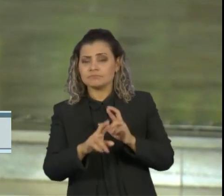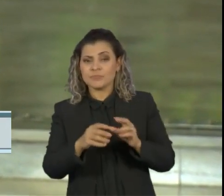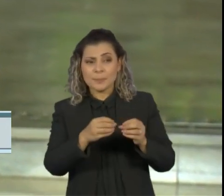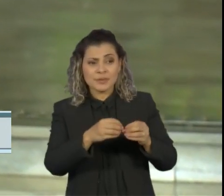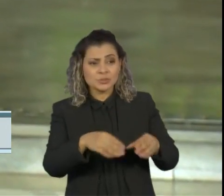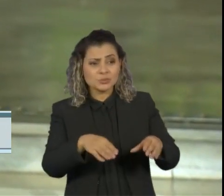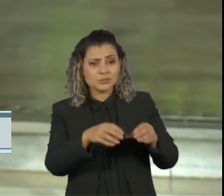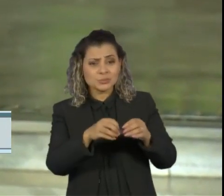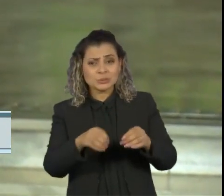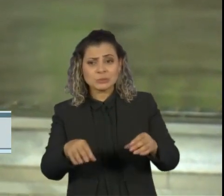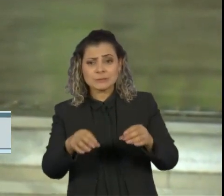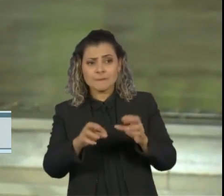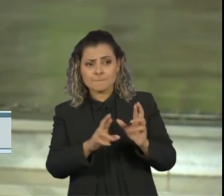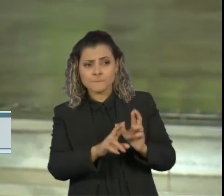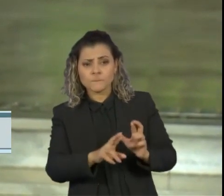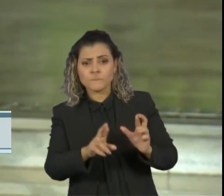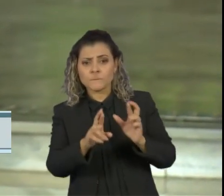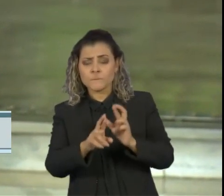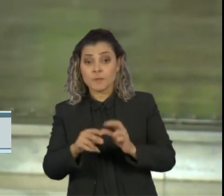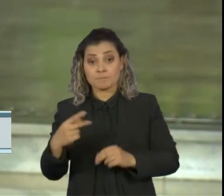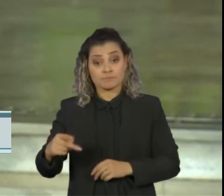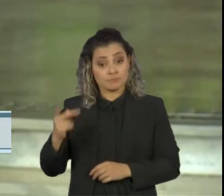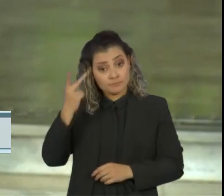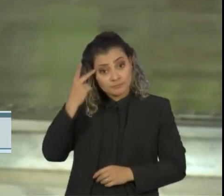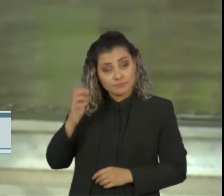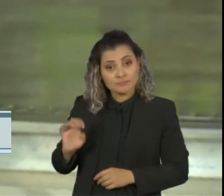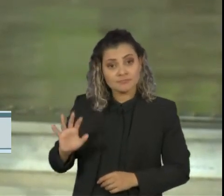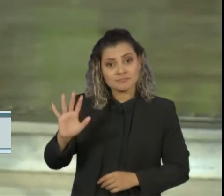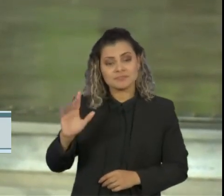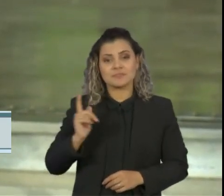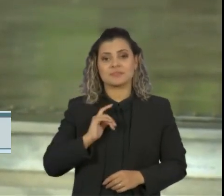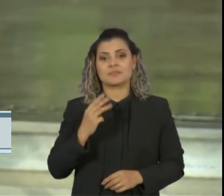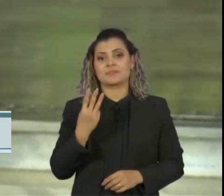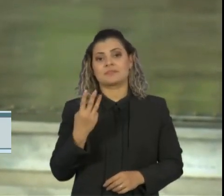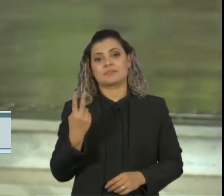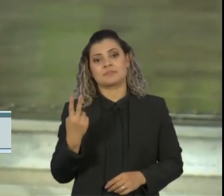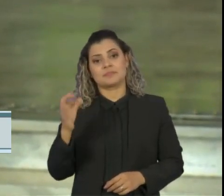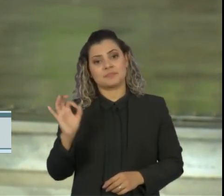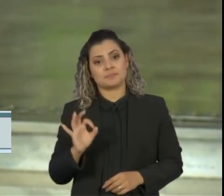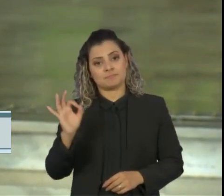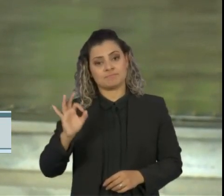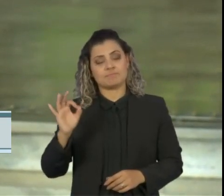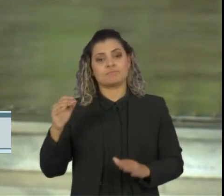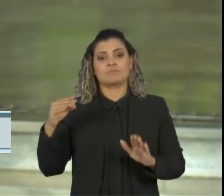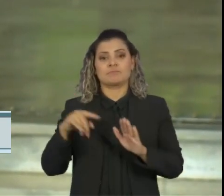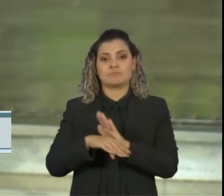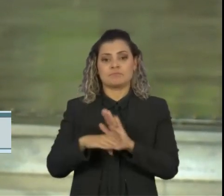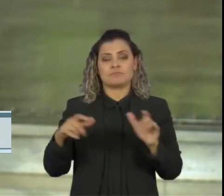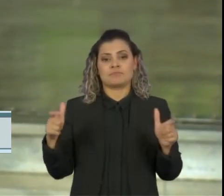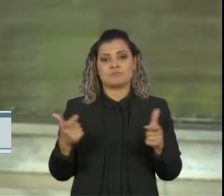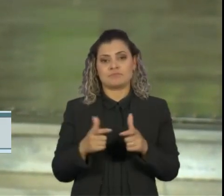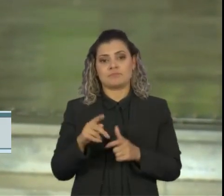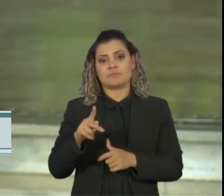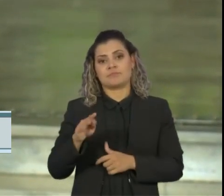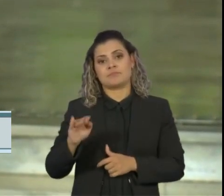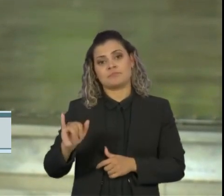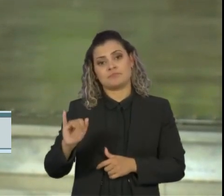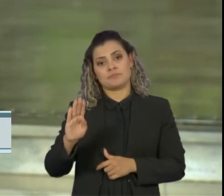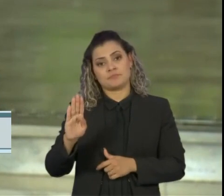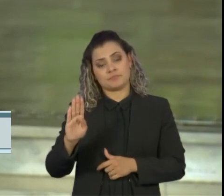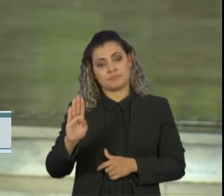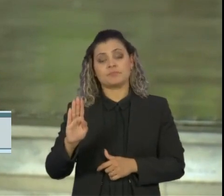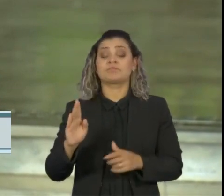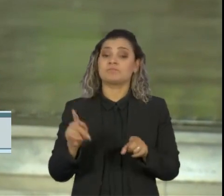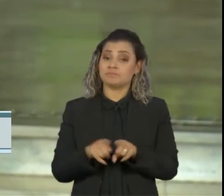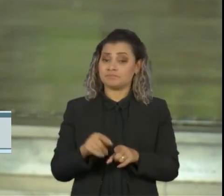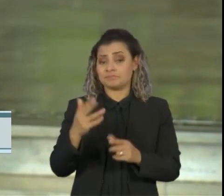foram realizadas. São Paulo hoje tem em torno de 32% das perdas em PIB, que é exatamente mais